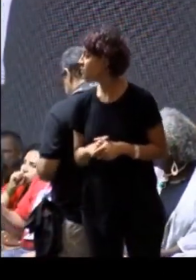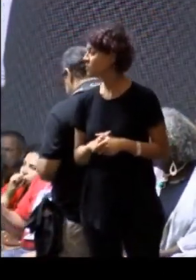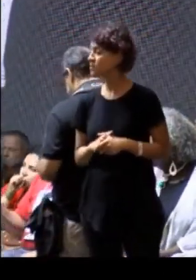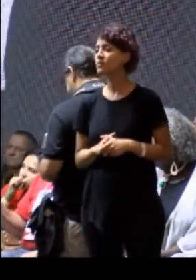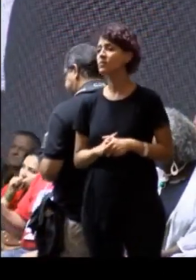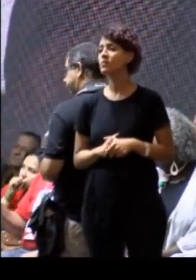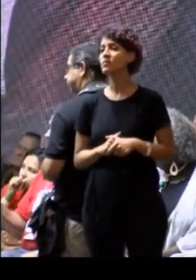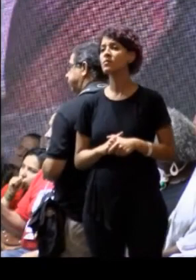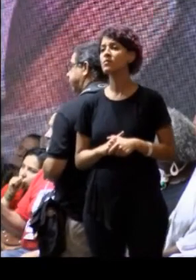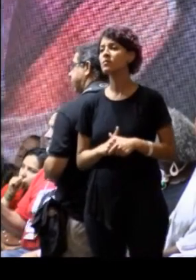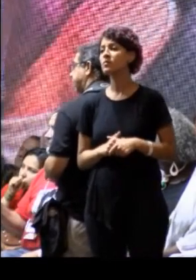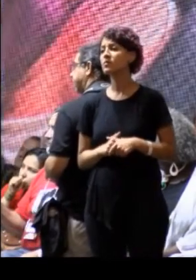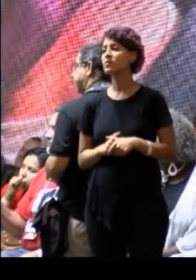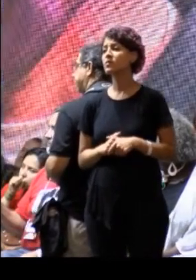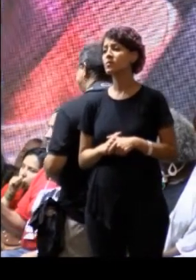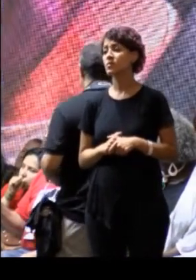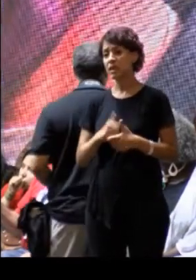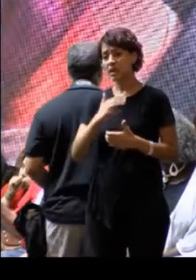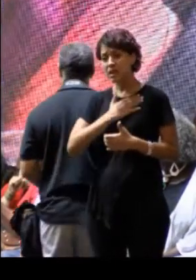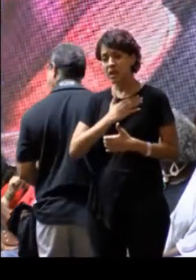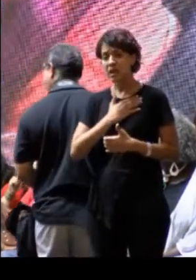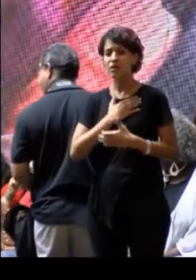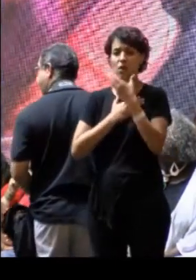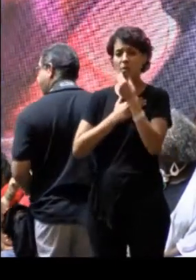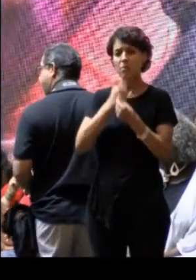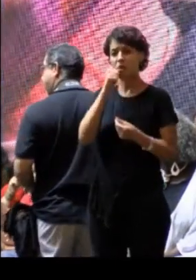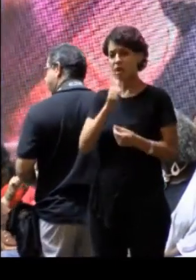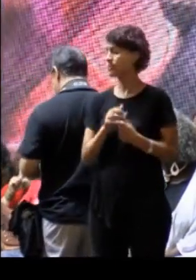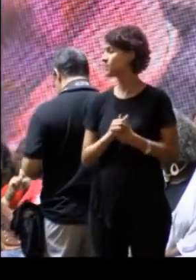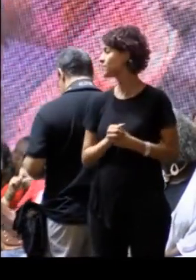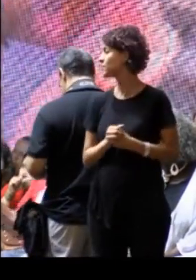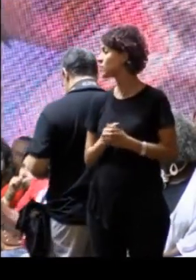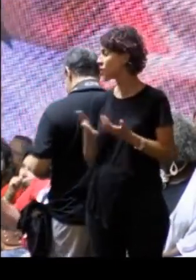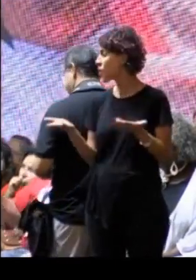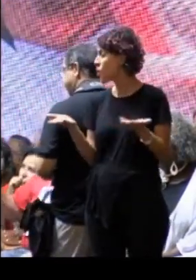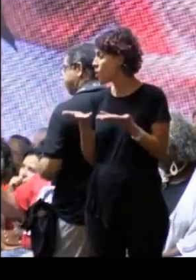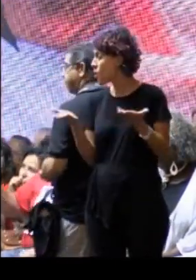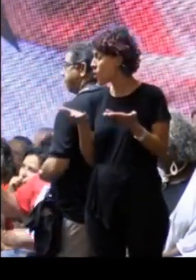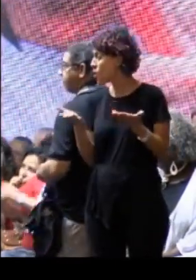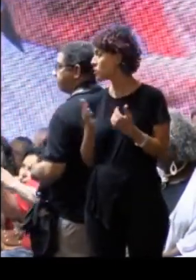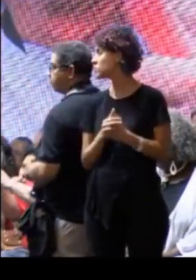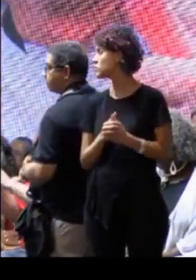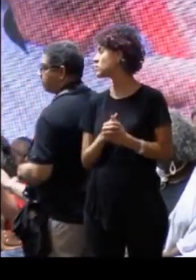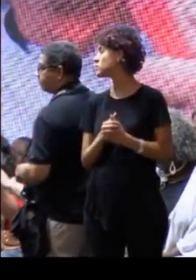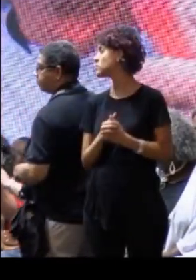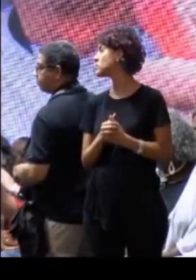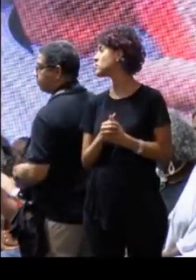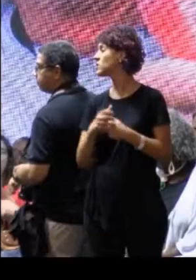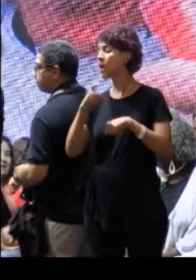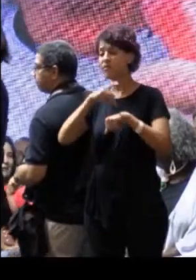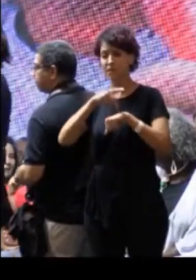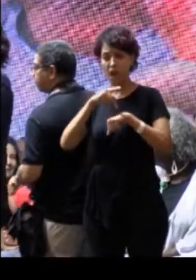queridos e queridas companheiras, hoje, na verdade, eu não deveria